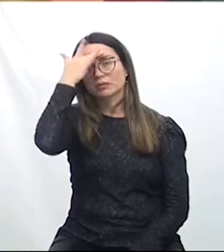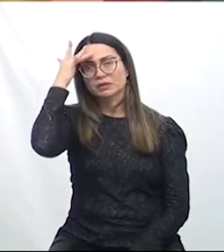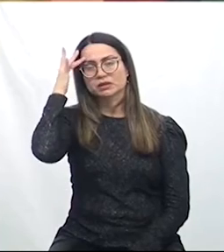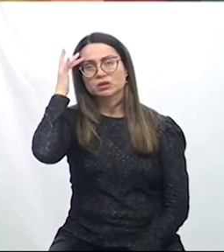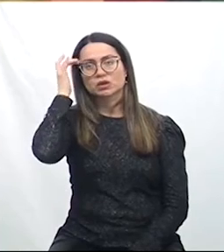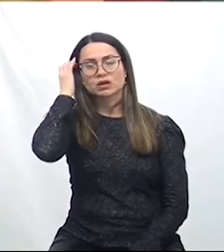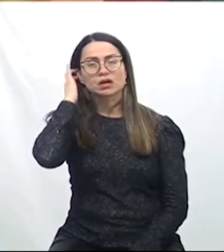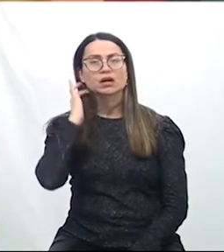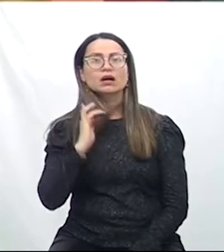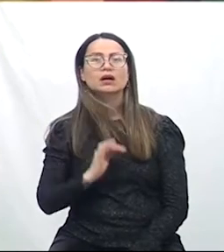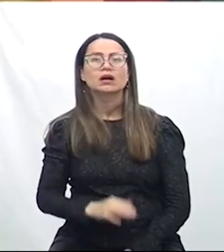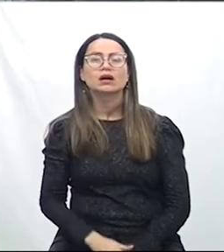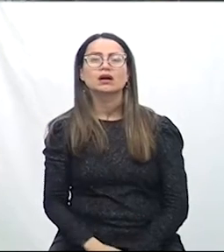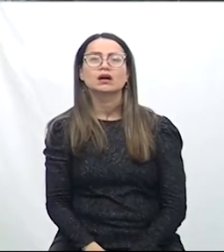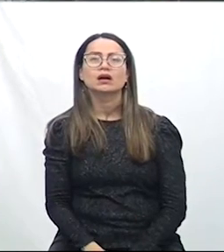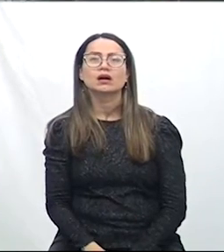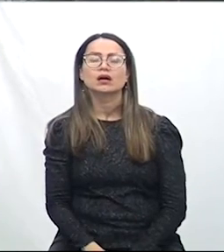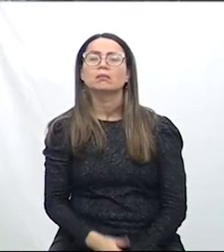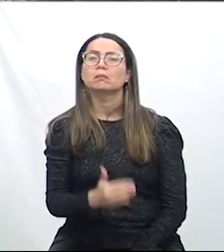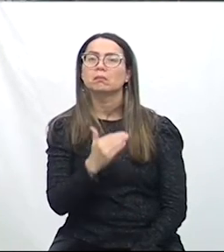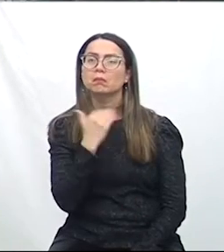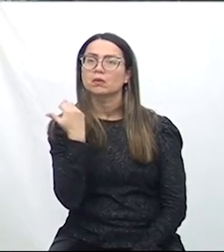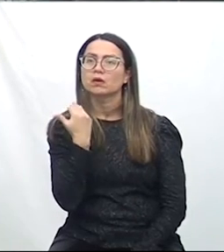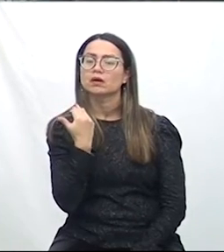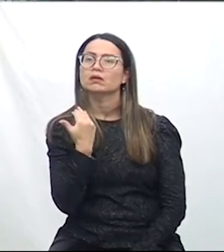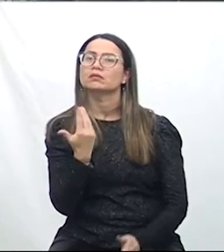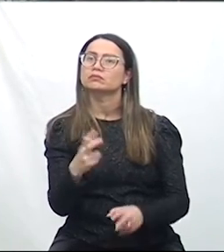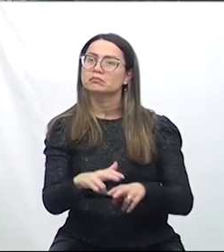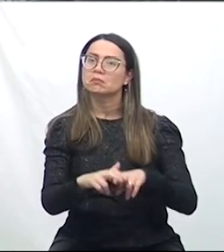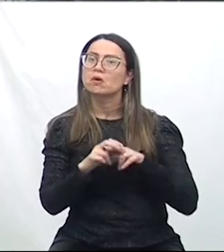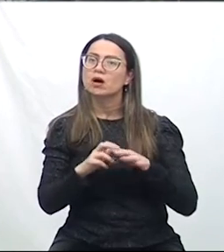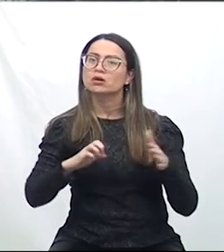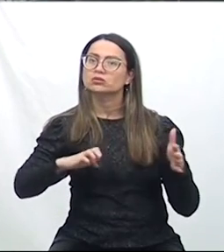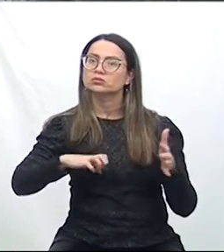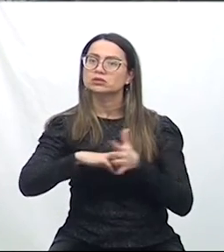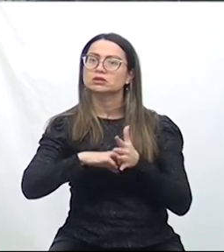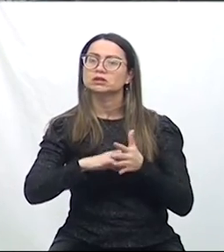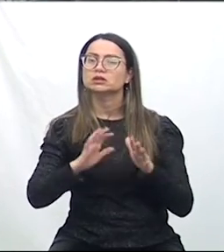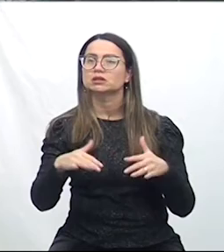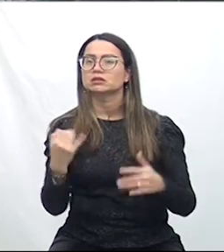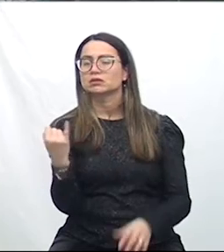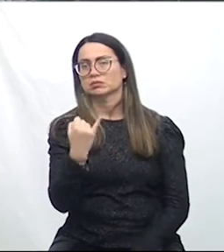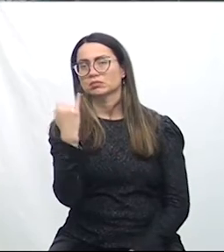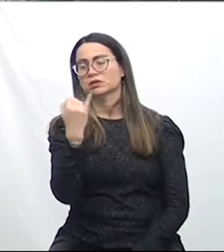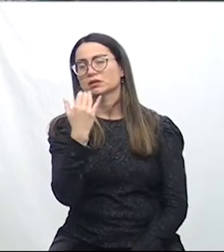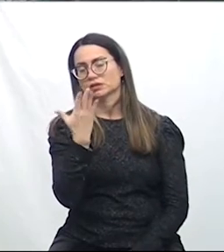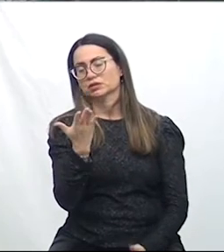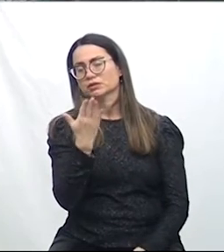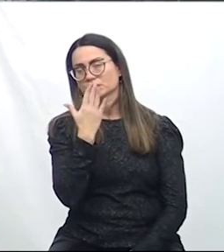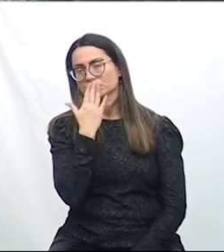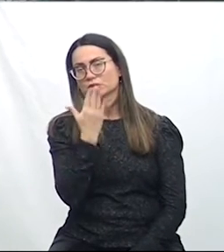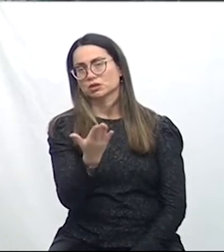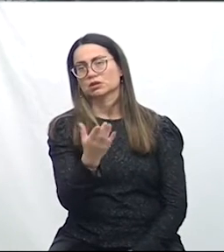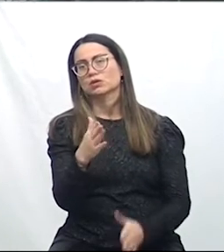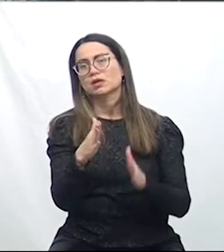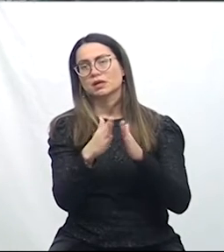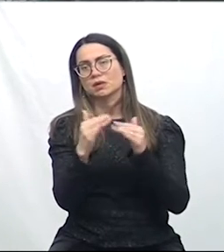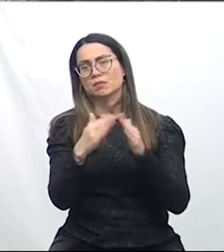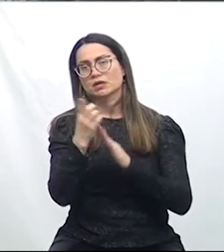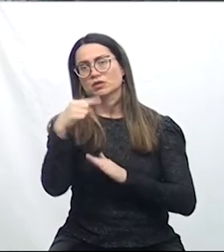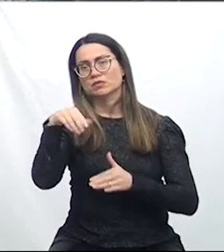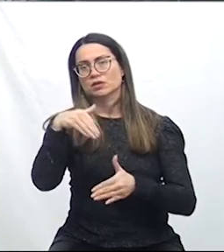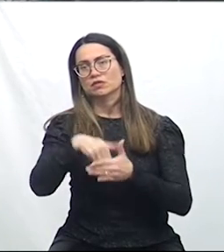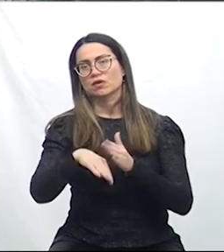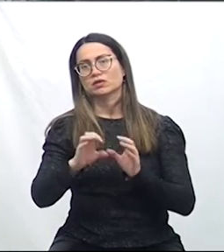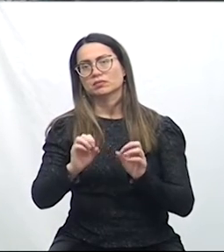senhora, uma pessoa veio a óbito por conta desse acidente. Então, é muito importante esse requerimento e peço a aprovação de todos. Muito obrigada.